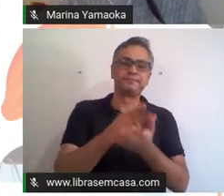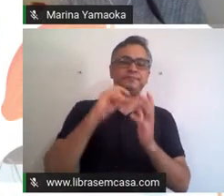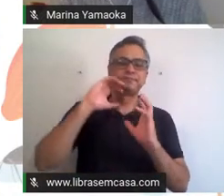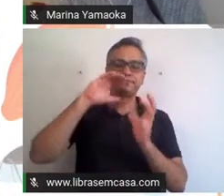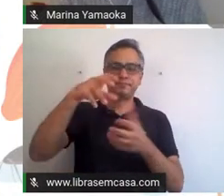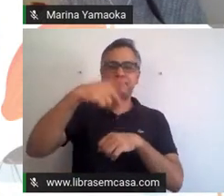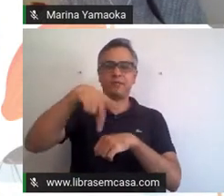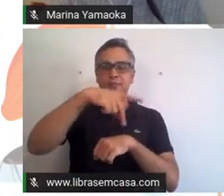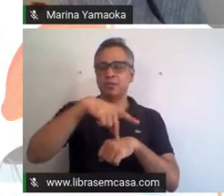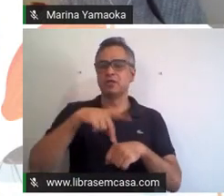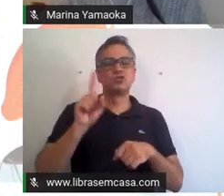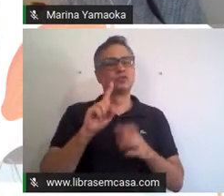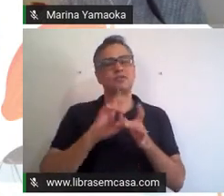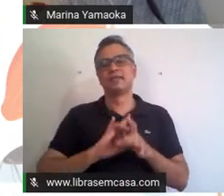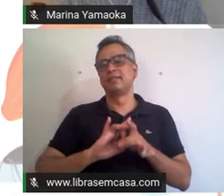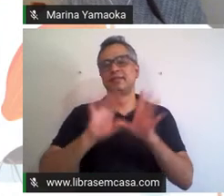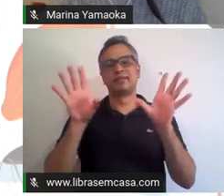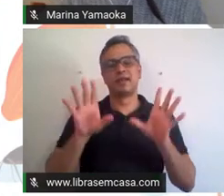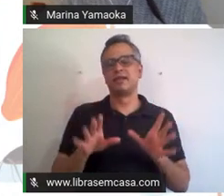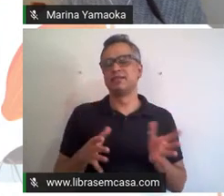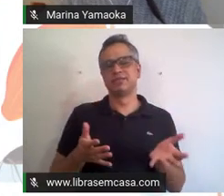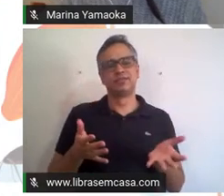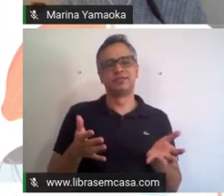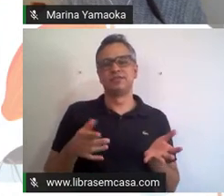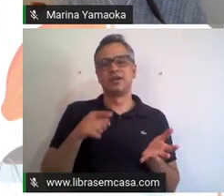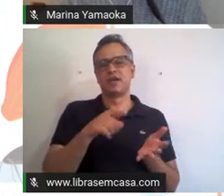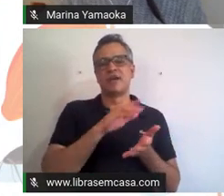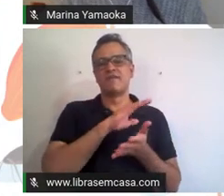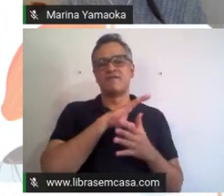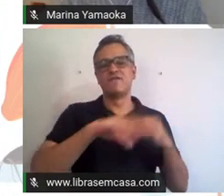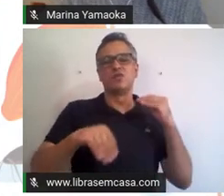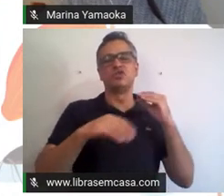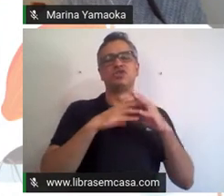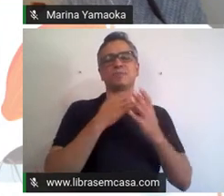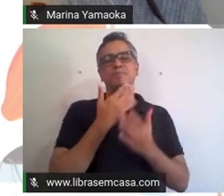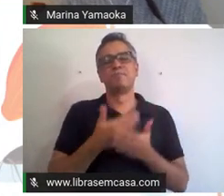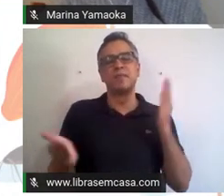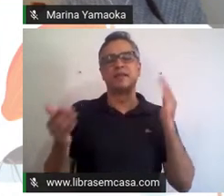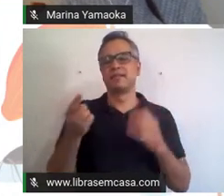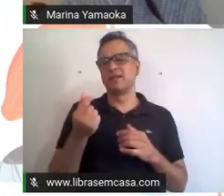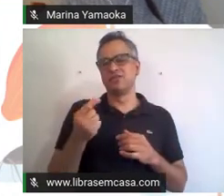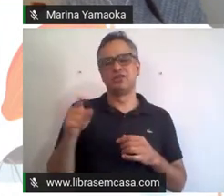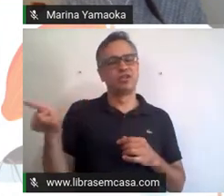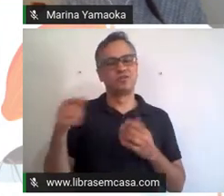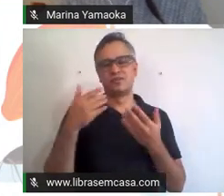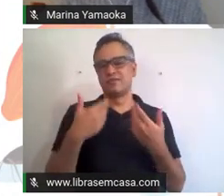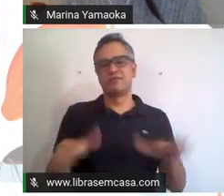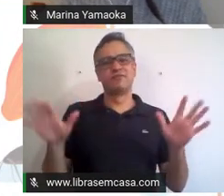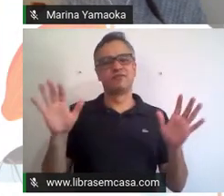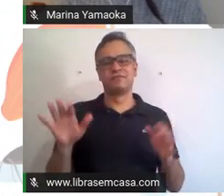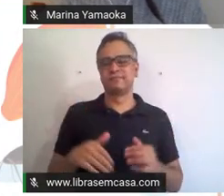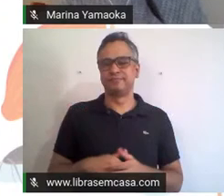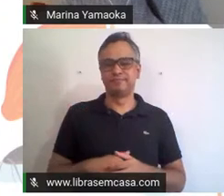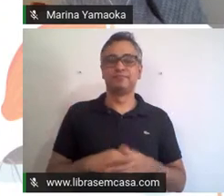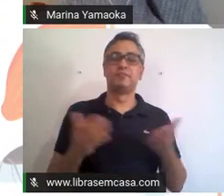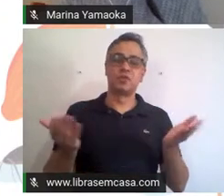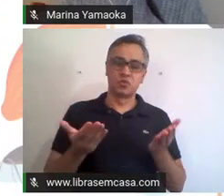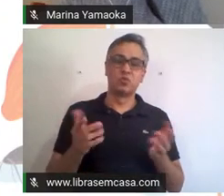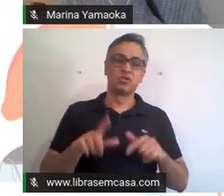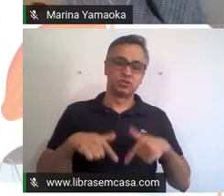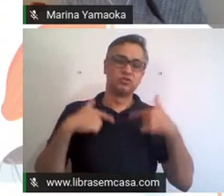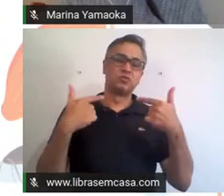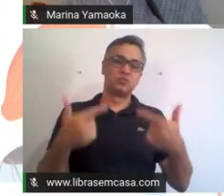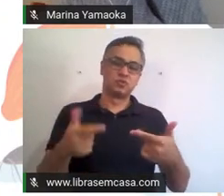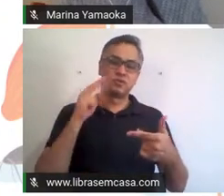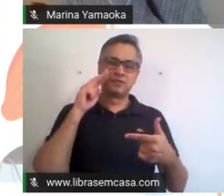vão deixar a sua galinha dos ovos de ouro fugir facilmente. E essa é a luta que nós estamos vendo hoje, por exemplo, na destruição